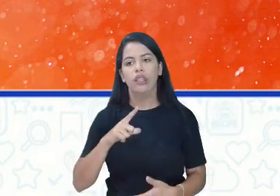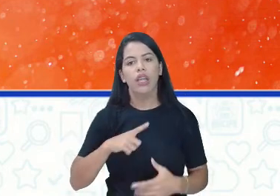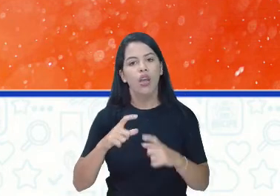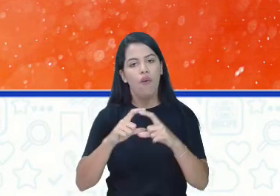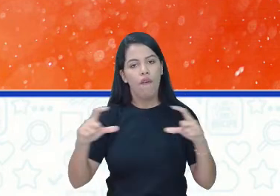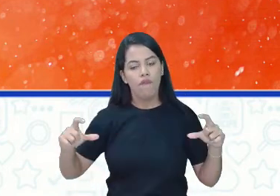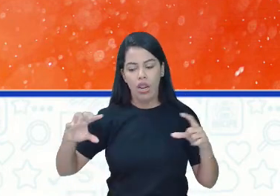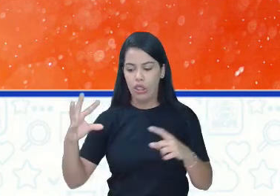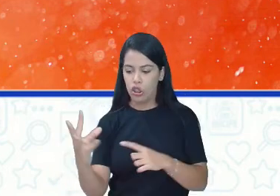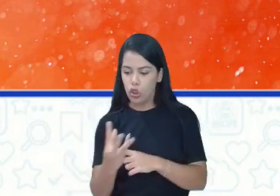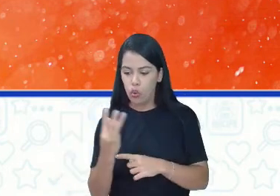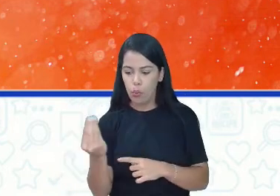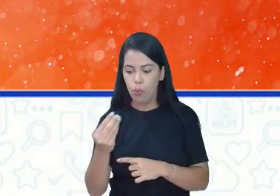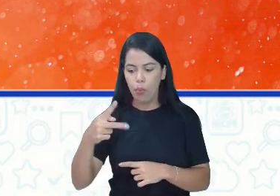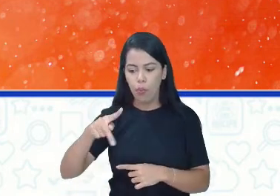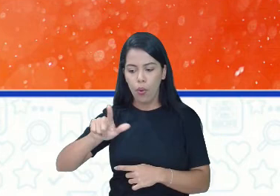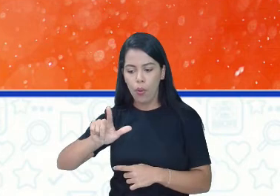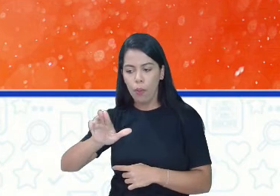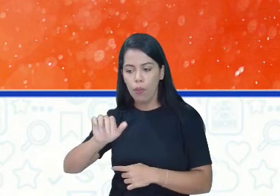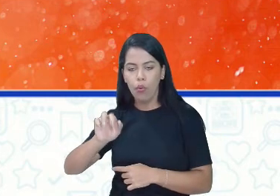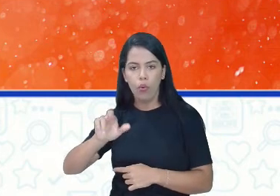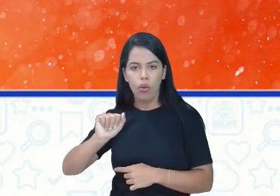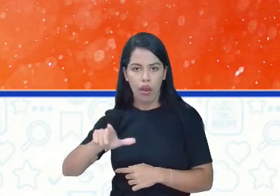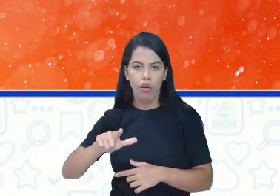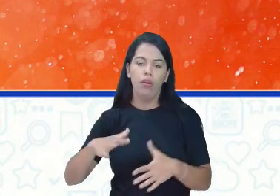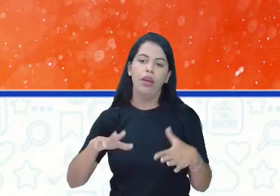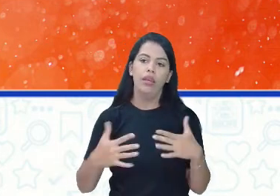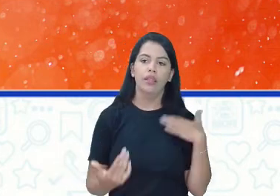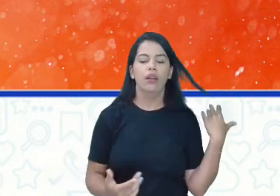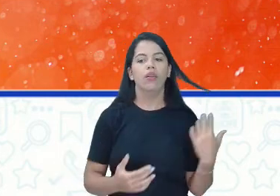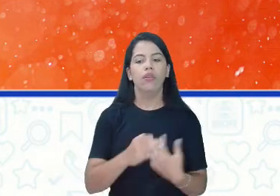plural, muitos motivos, e